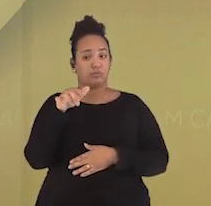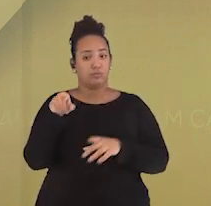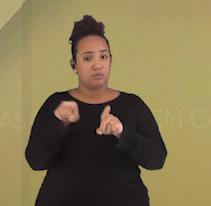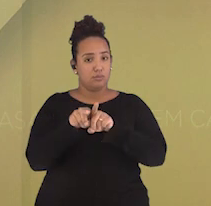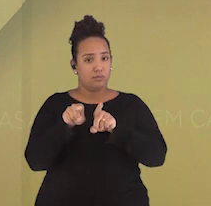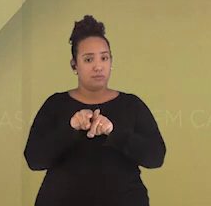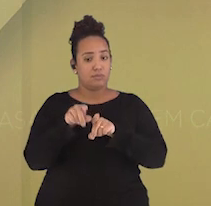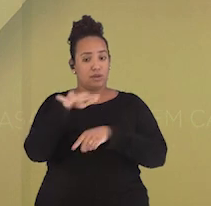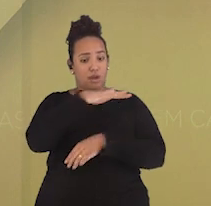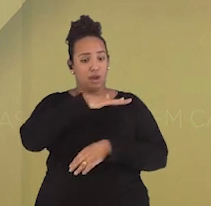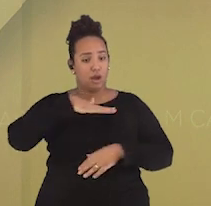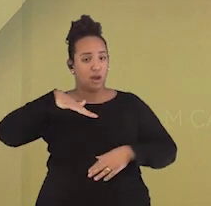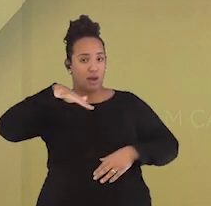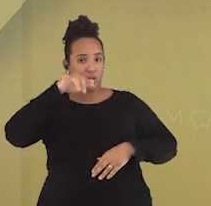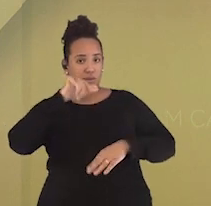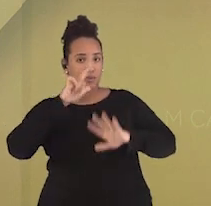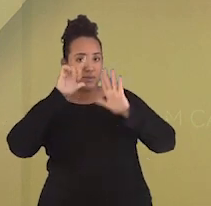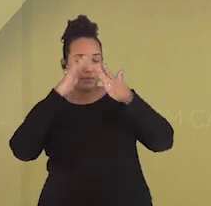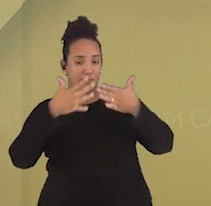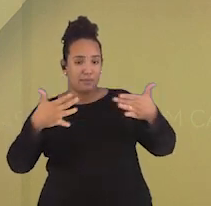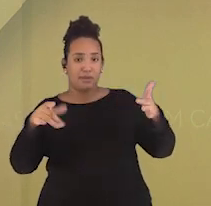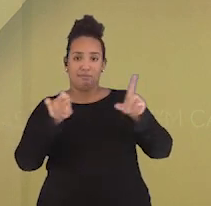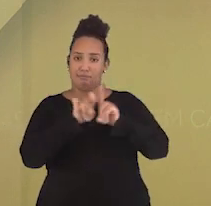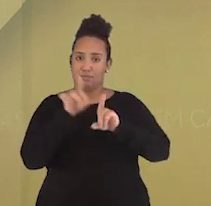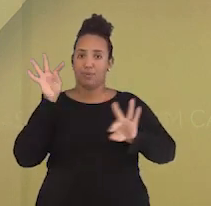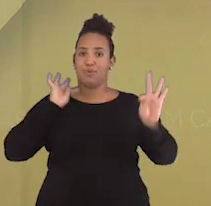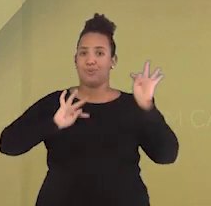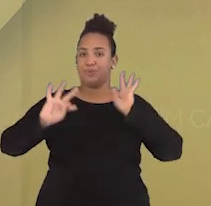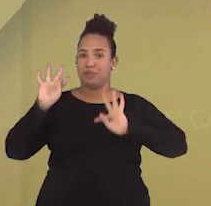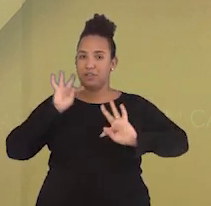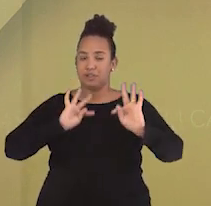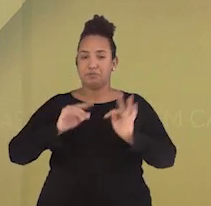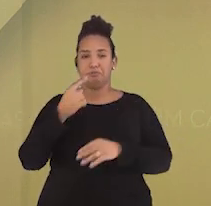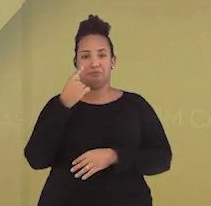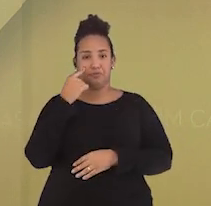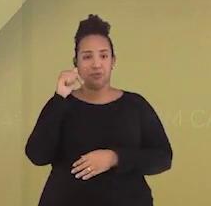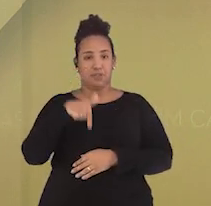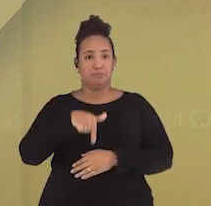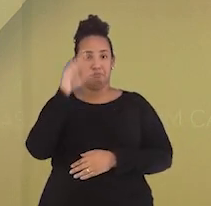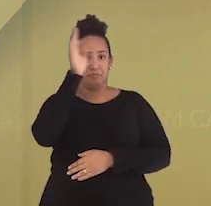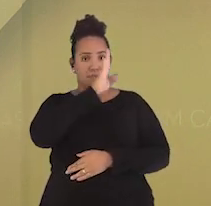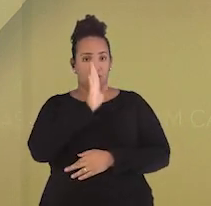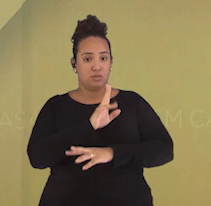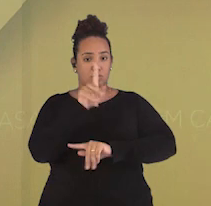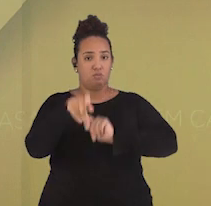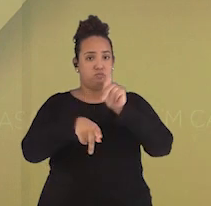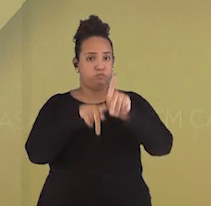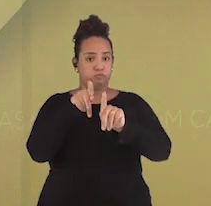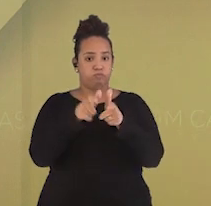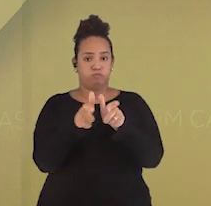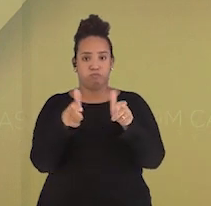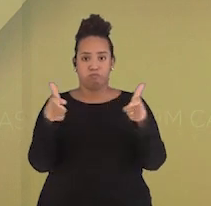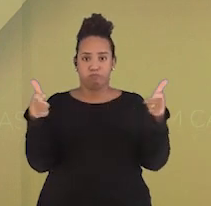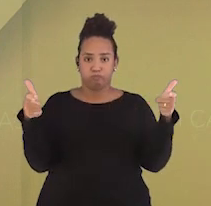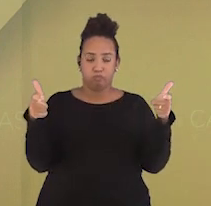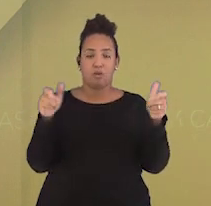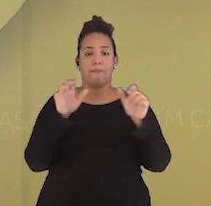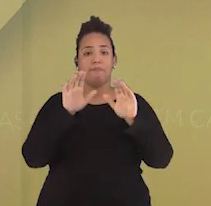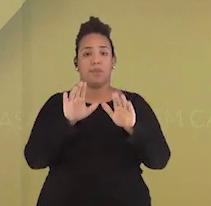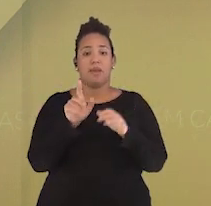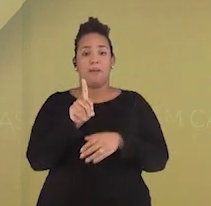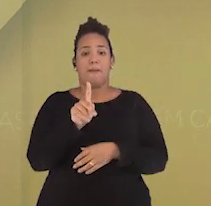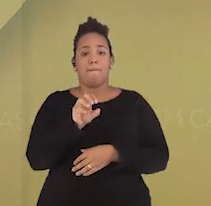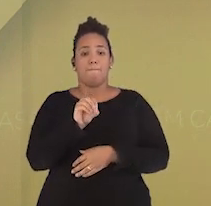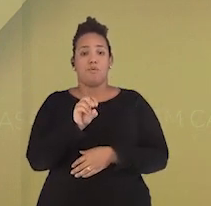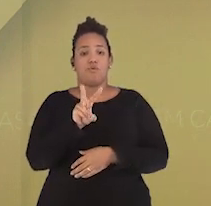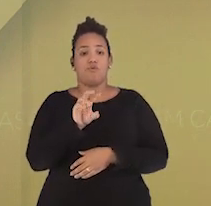área turística. Isso mostra que o Brasil é muito populoso, mas pouco povoado. Ou